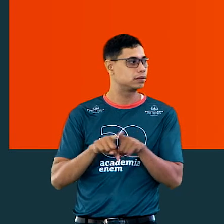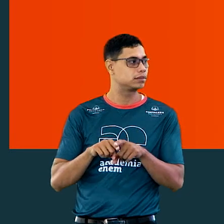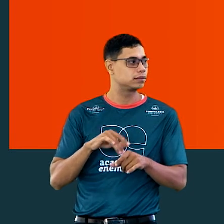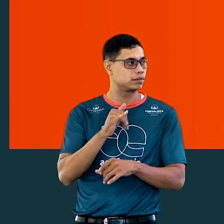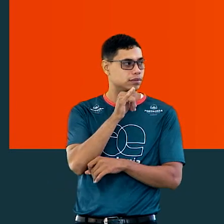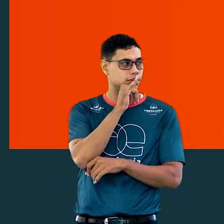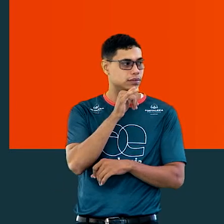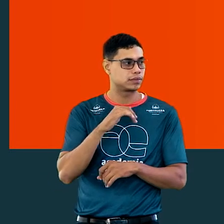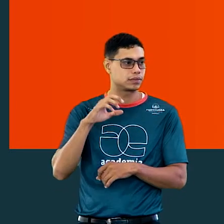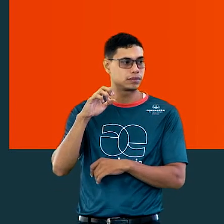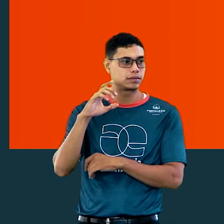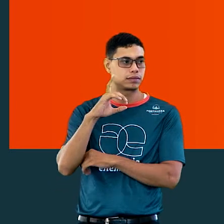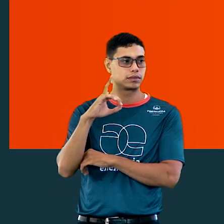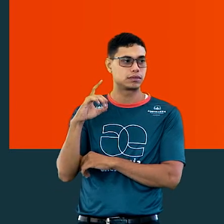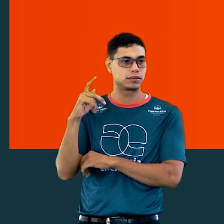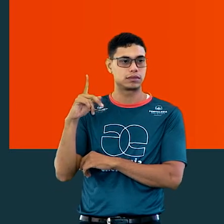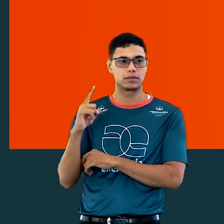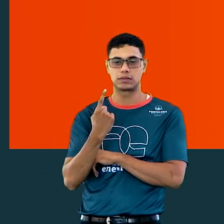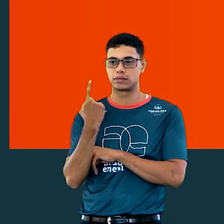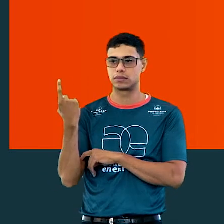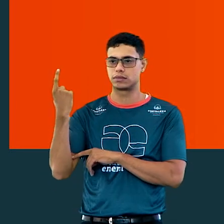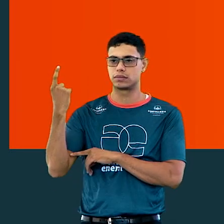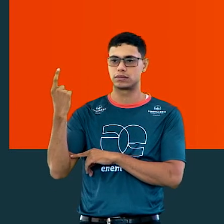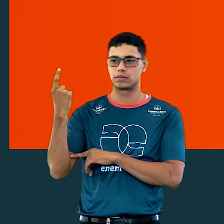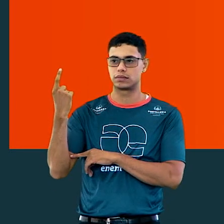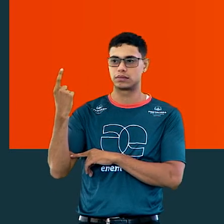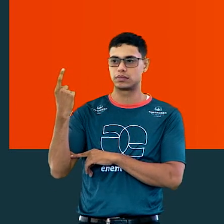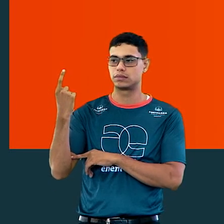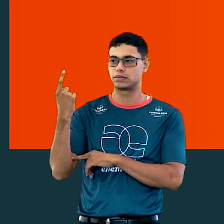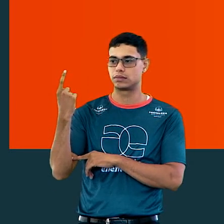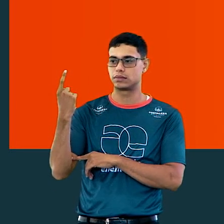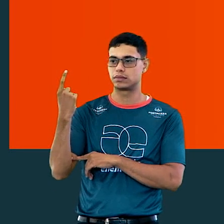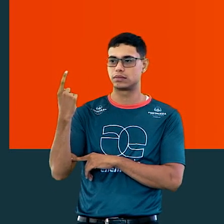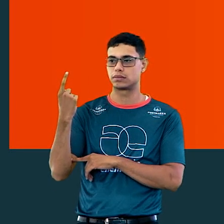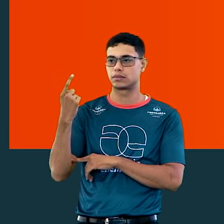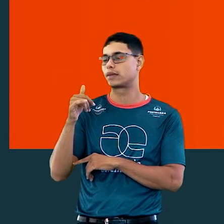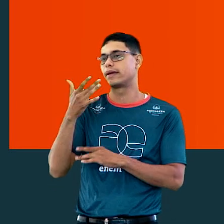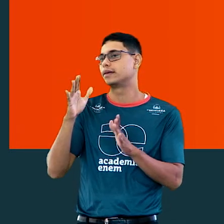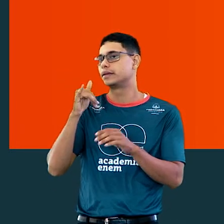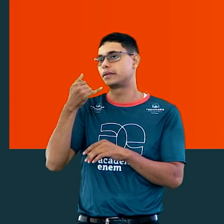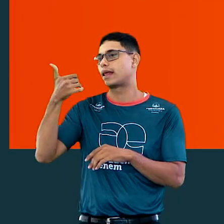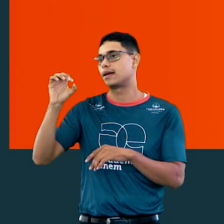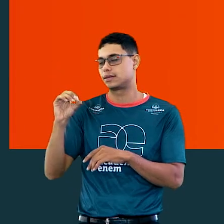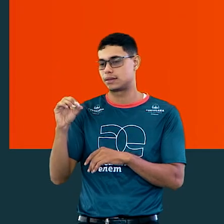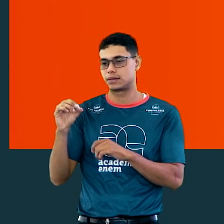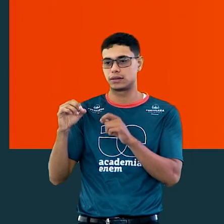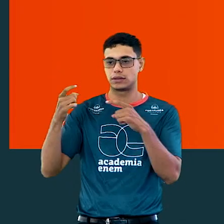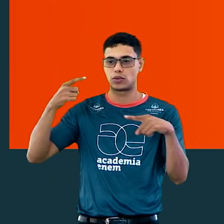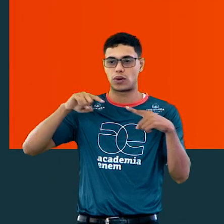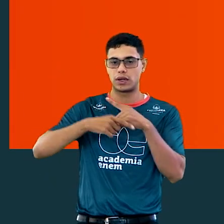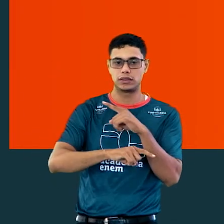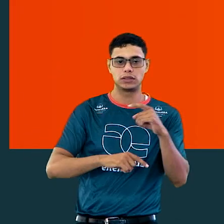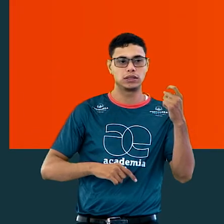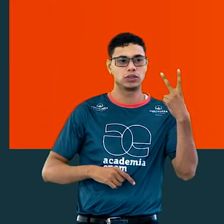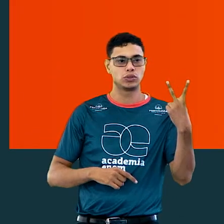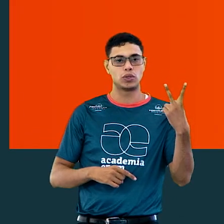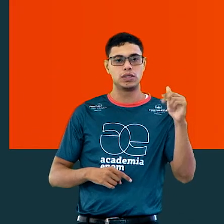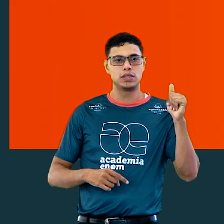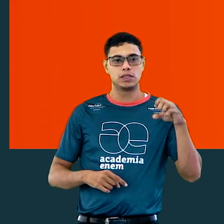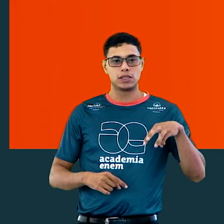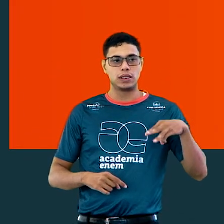Digamos que a DDP é U. Vamos botar o valor. Digamos que a DDP é 10 volts e a corrente é 2